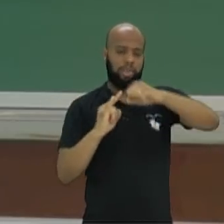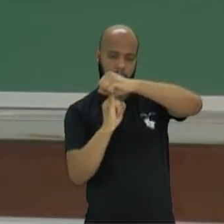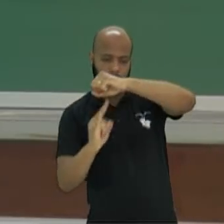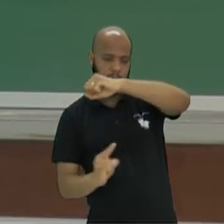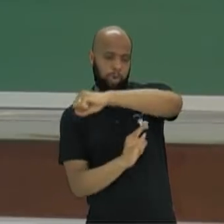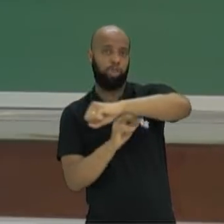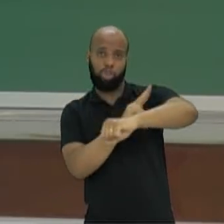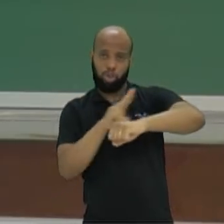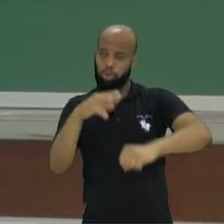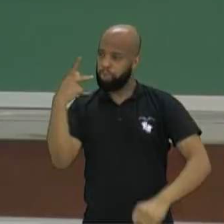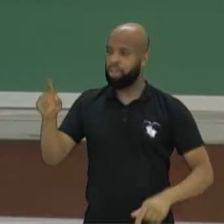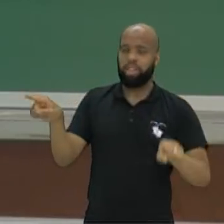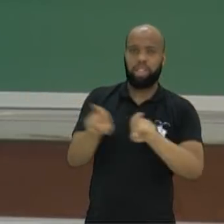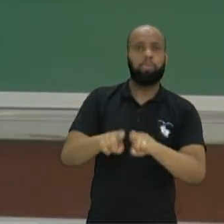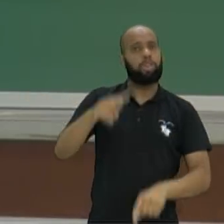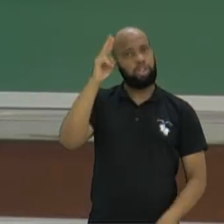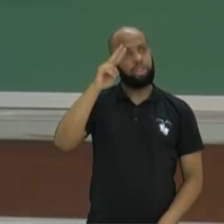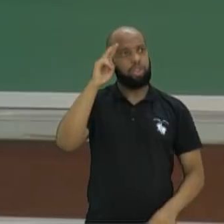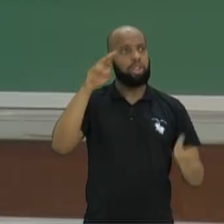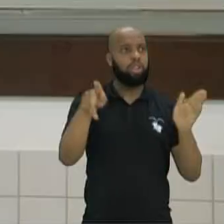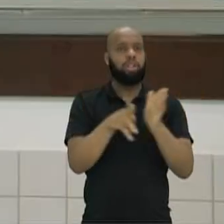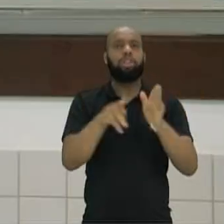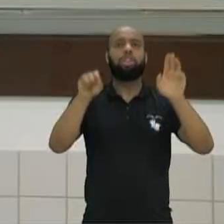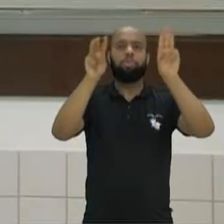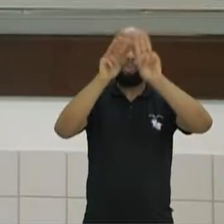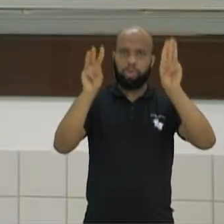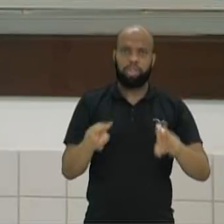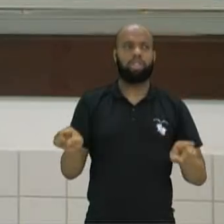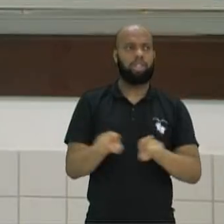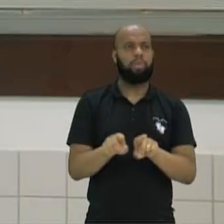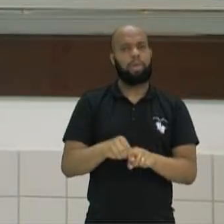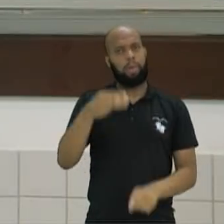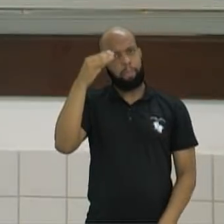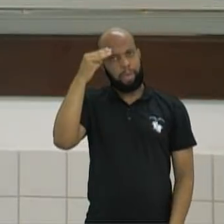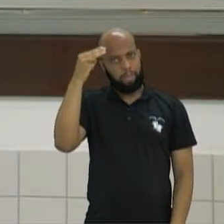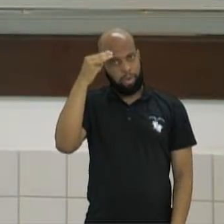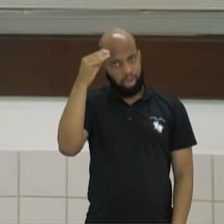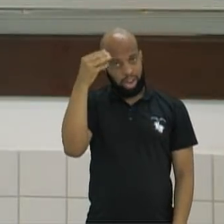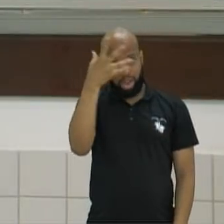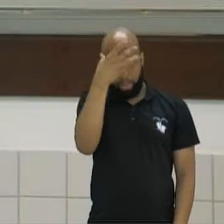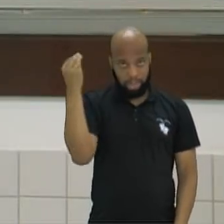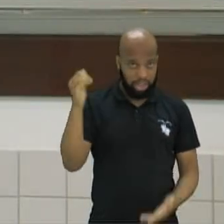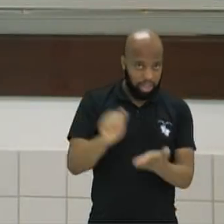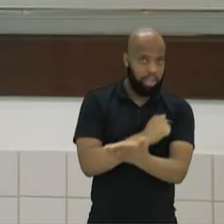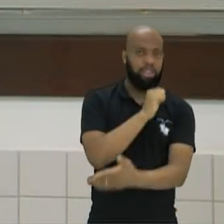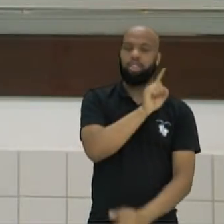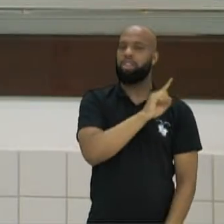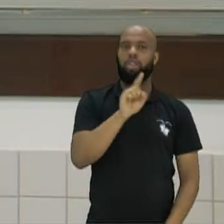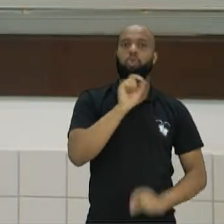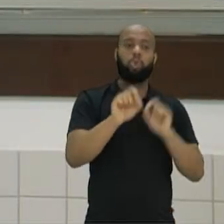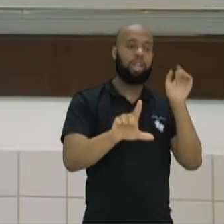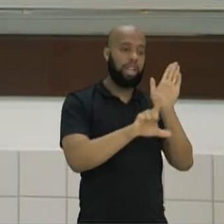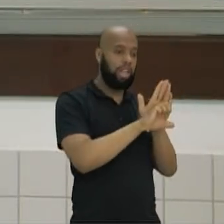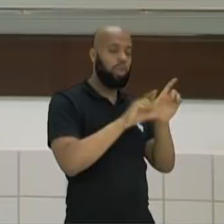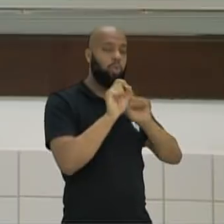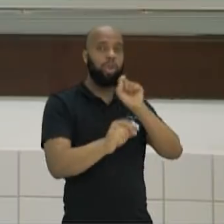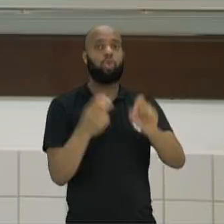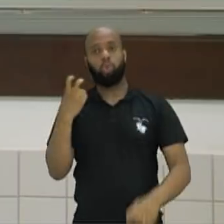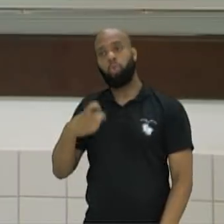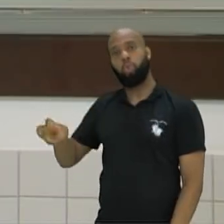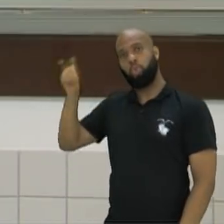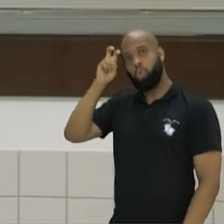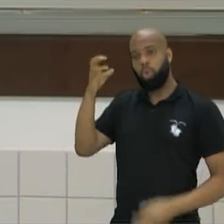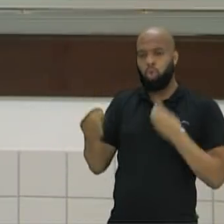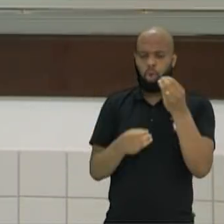no museu. A memória não se apaga facilmente. E aí é muito bacana a discussão entre o que é uma lei e o que é cultura. Como que uma lei